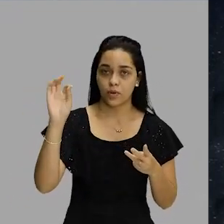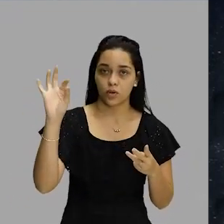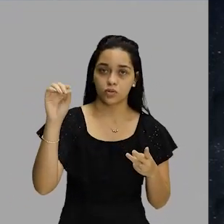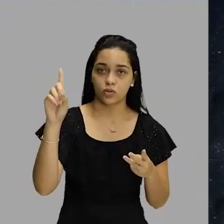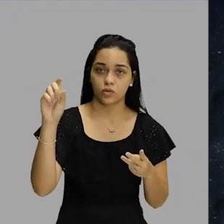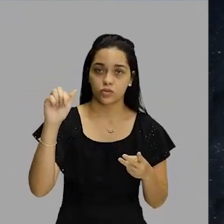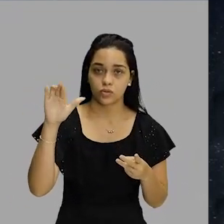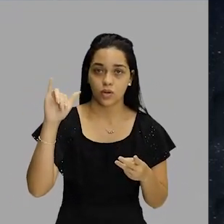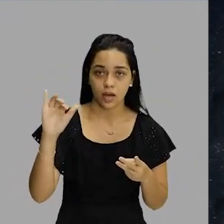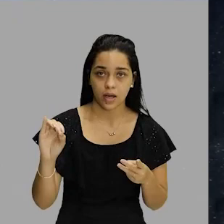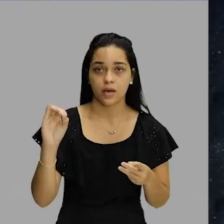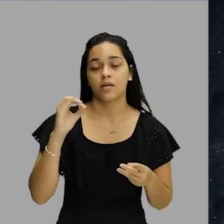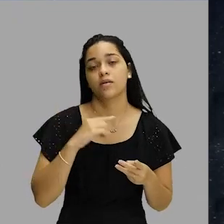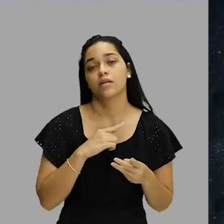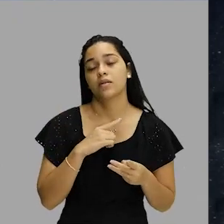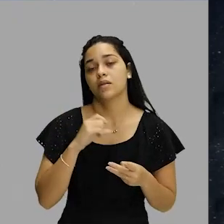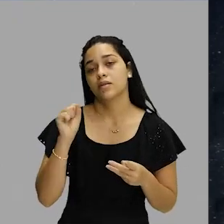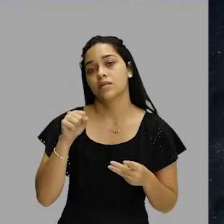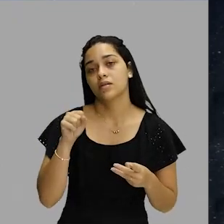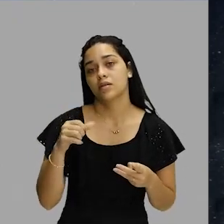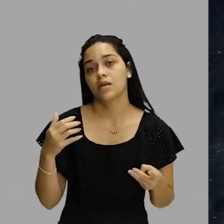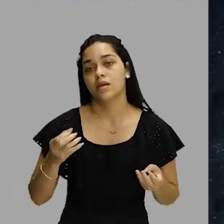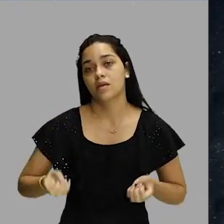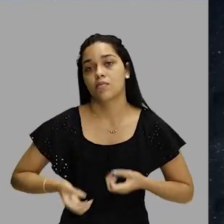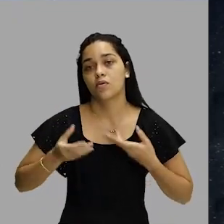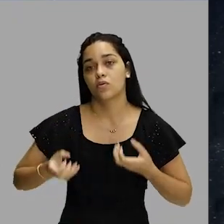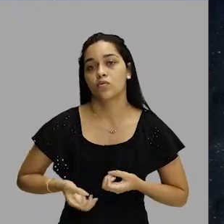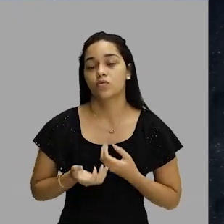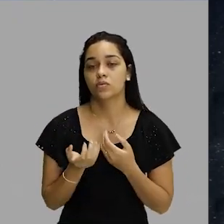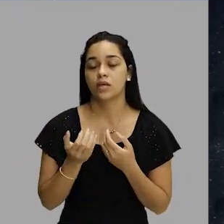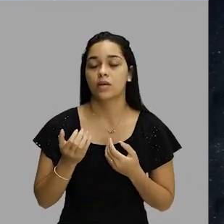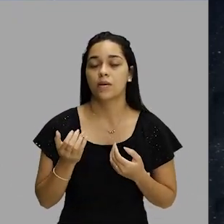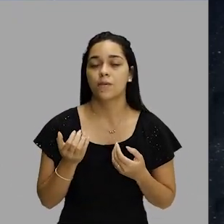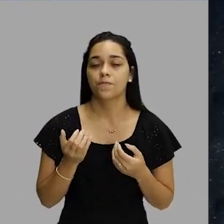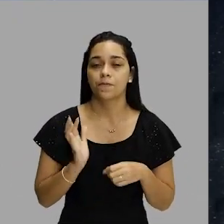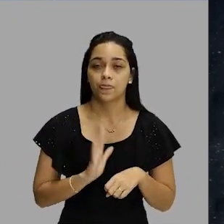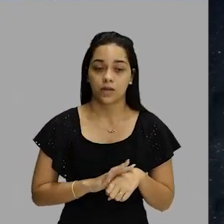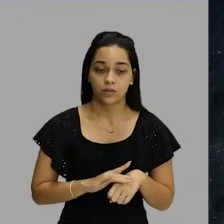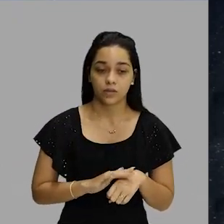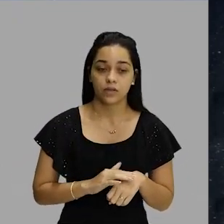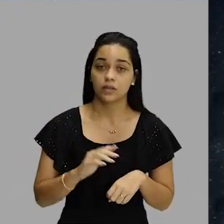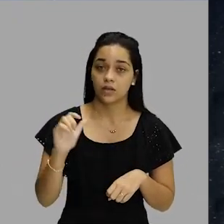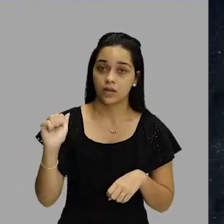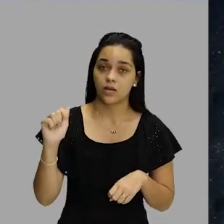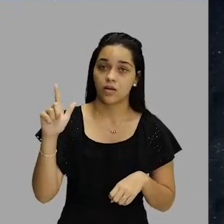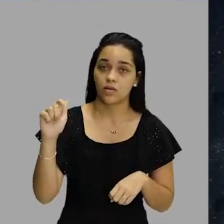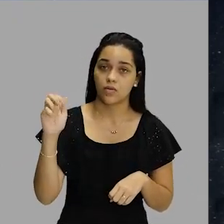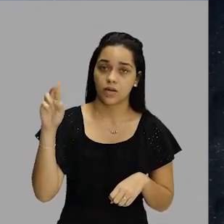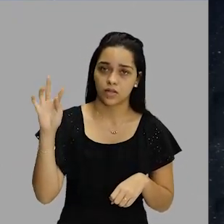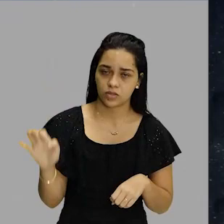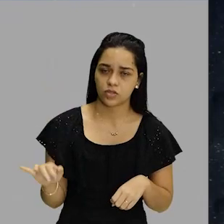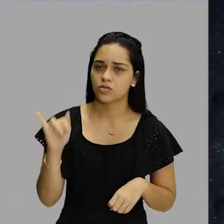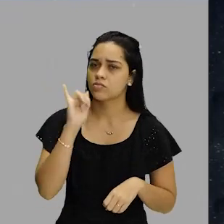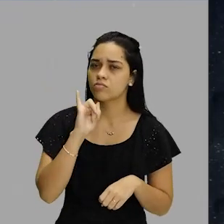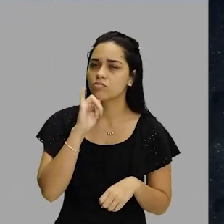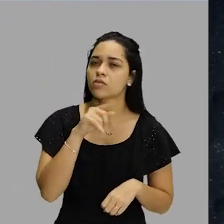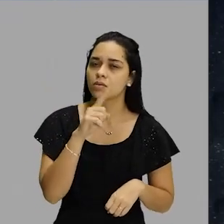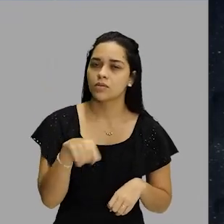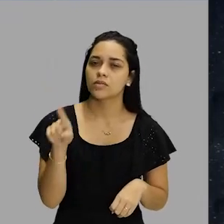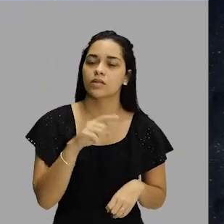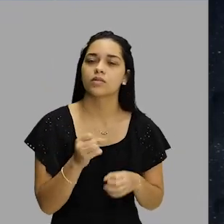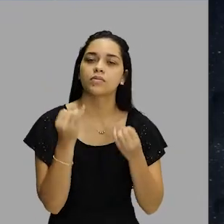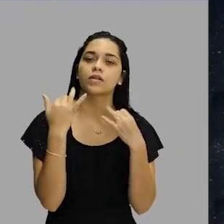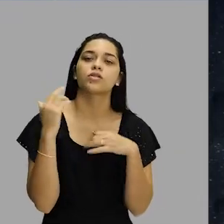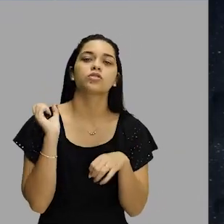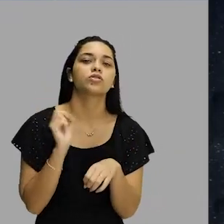Então, esses indivíduos que produzem a doença é o agente etiológico. Vou dar um exemplo aqui para vocês, né? Falando